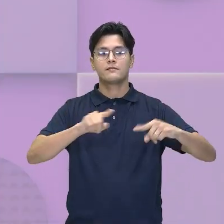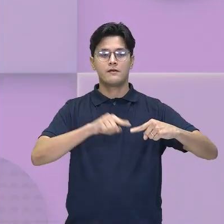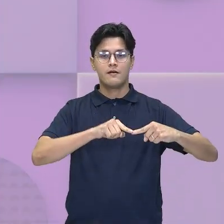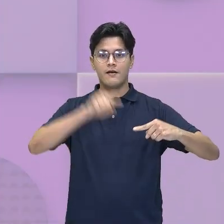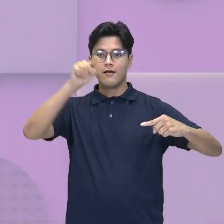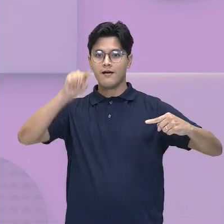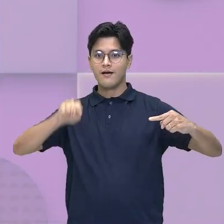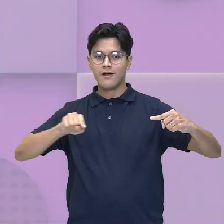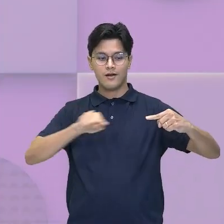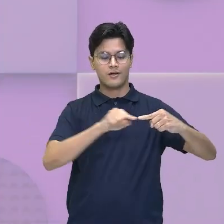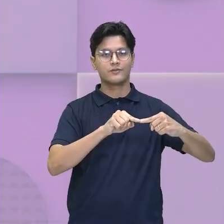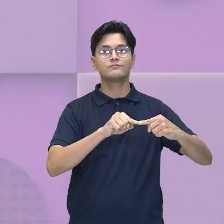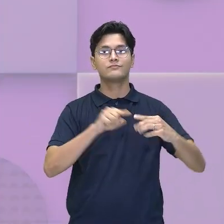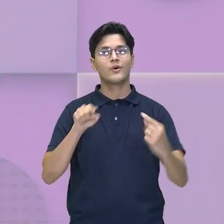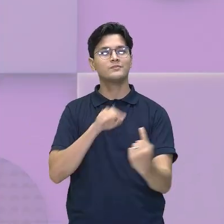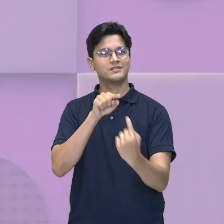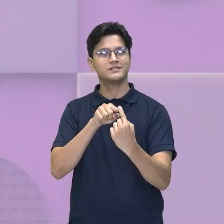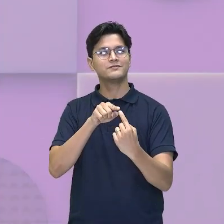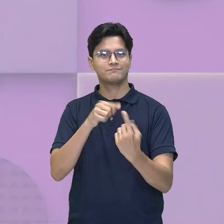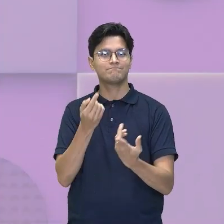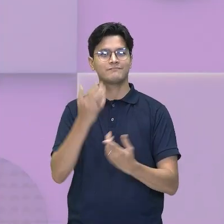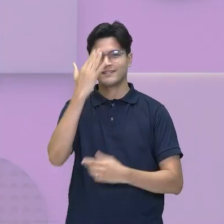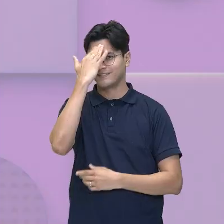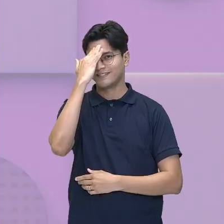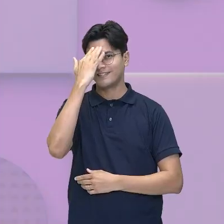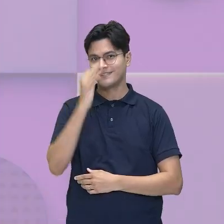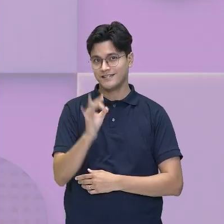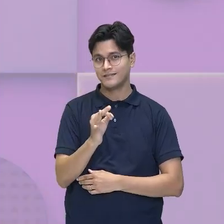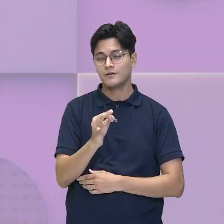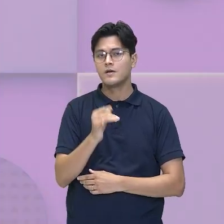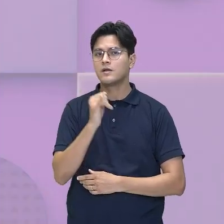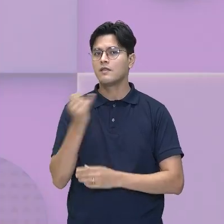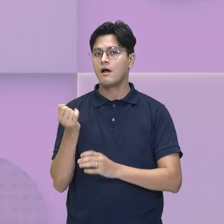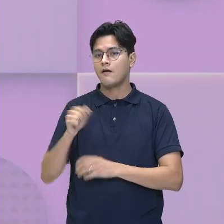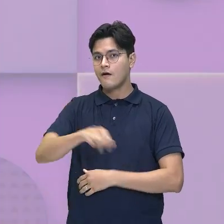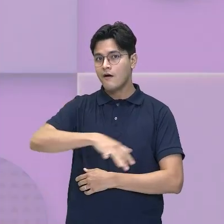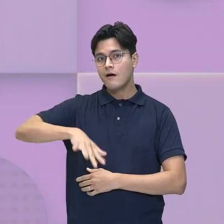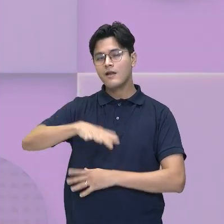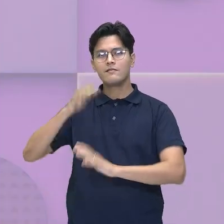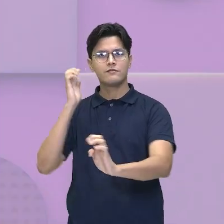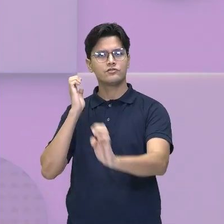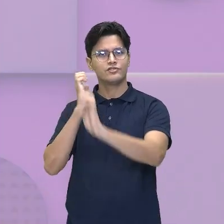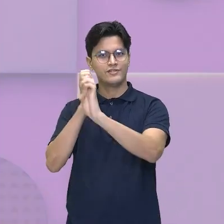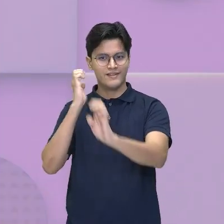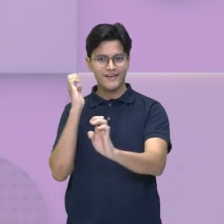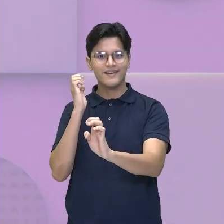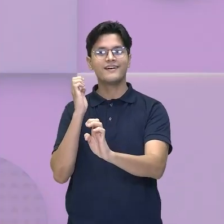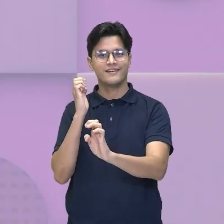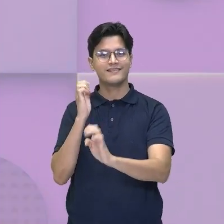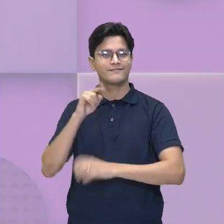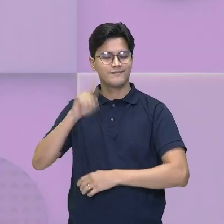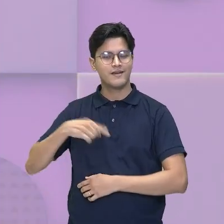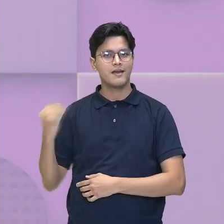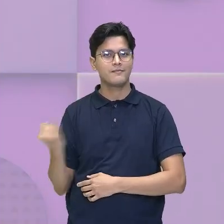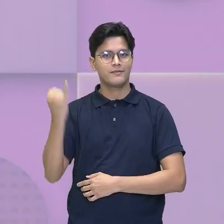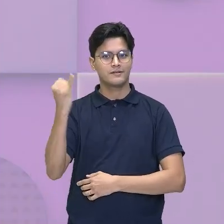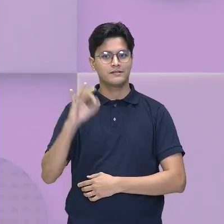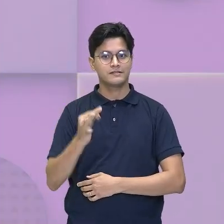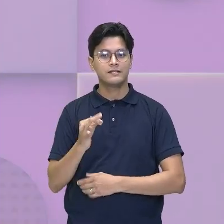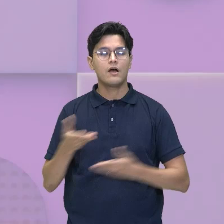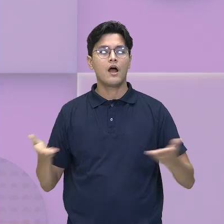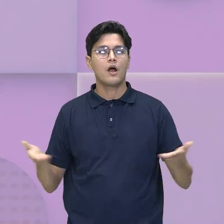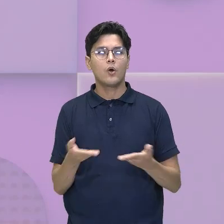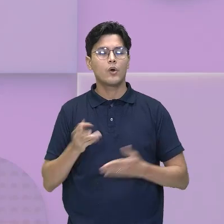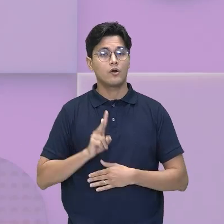na engenharia. Isso vai facilitar muito a nossa vida, certo? Então, vamos continuar aqui falando de uma das características